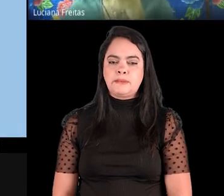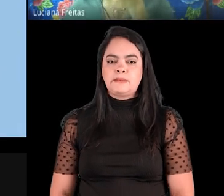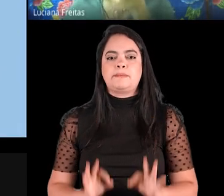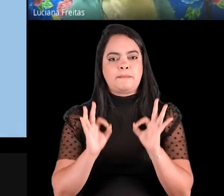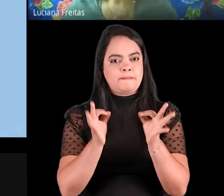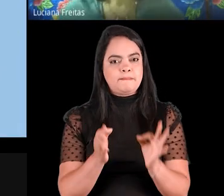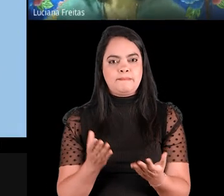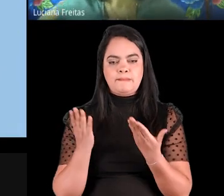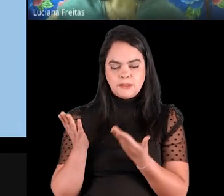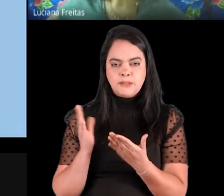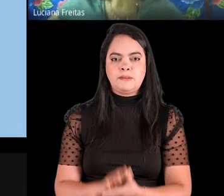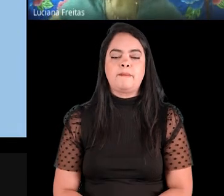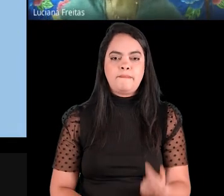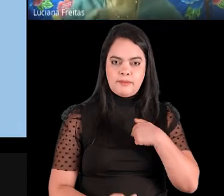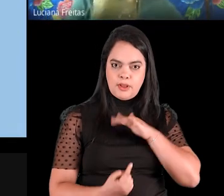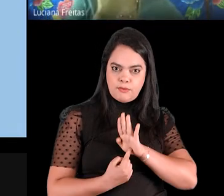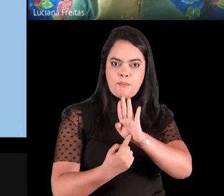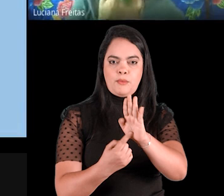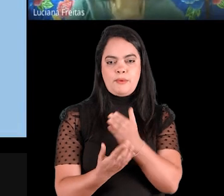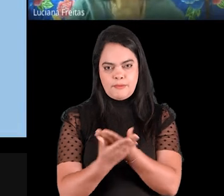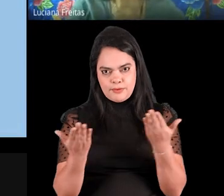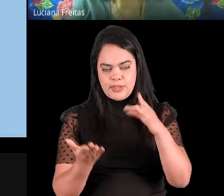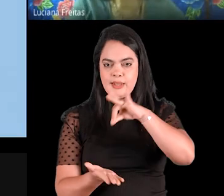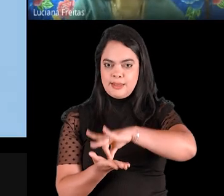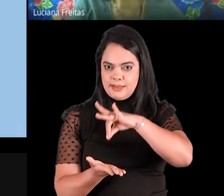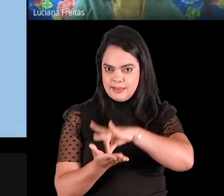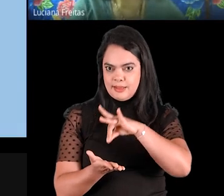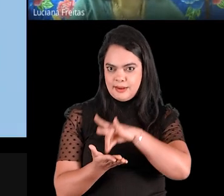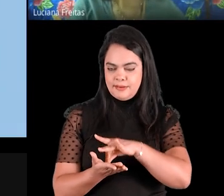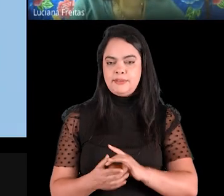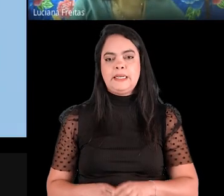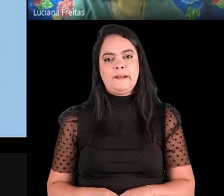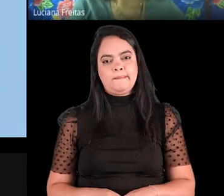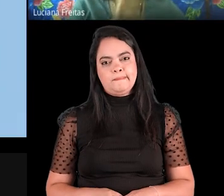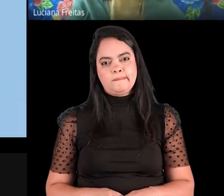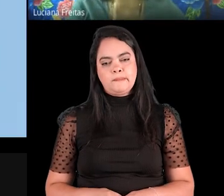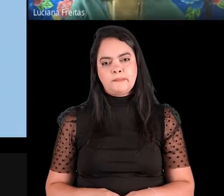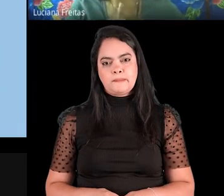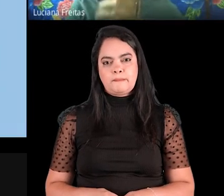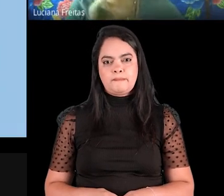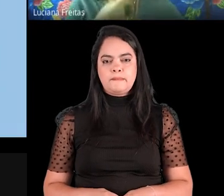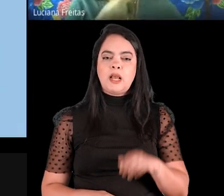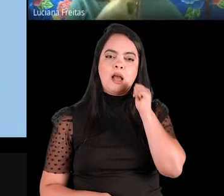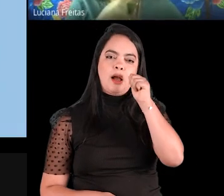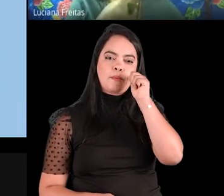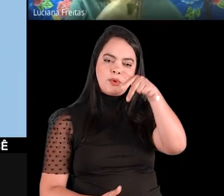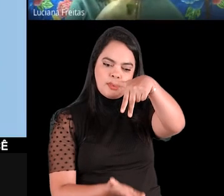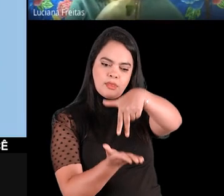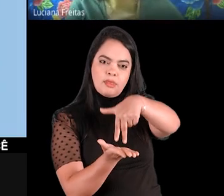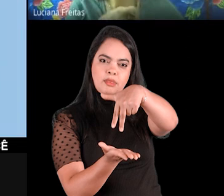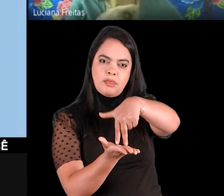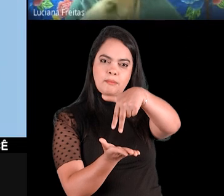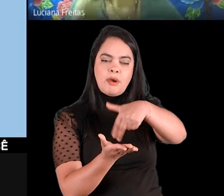Isso. E aí, vou mostrar para vocês. Na verdade, essa imagem que tem uma mulher em pé